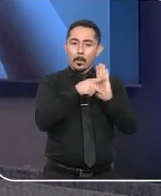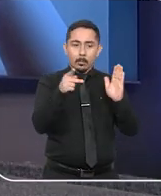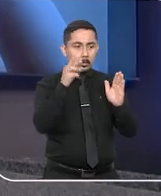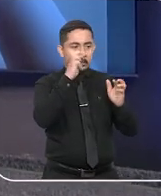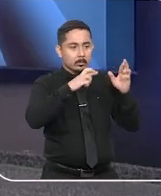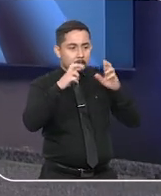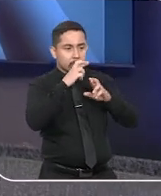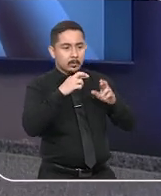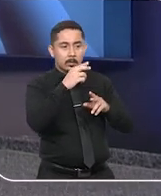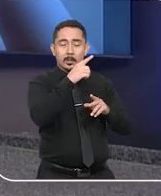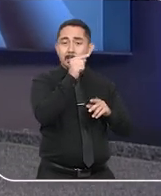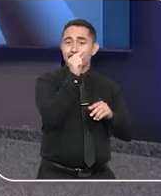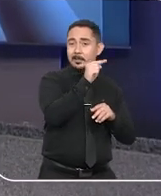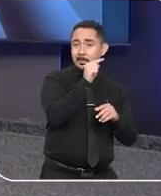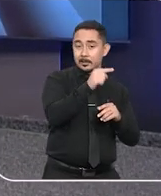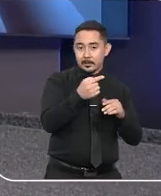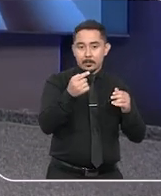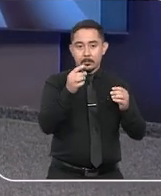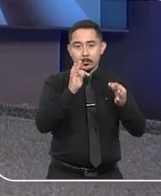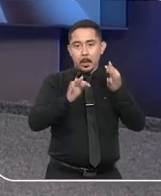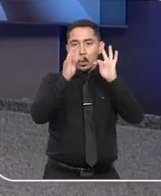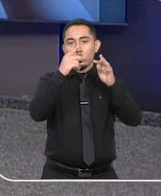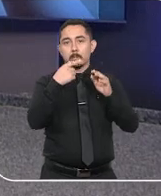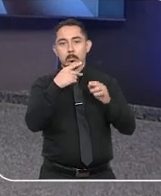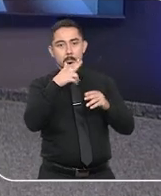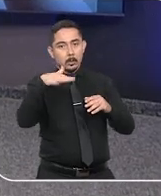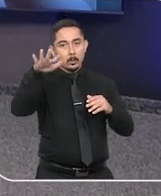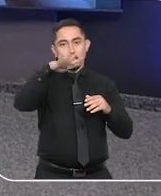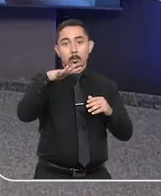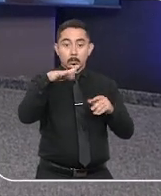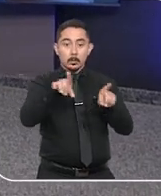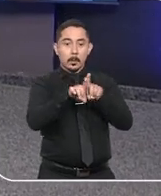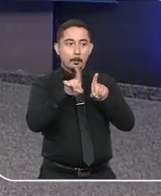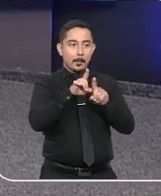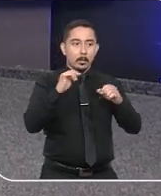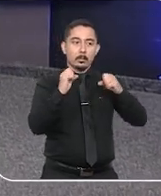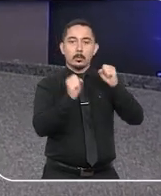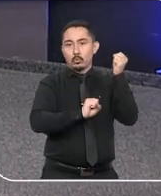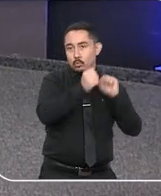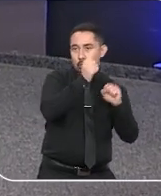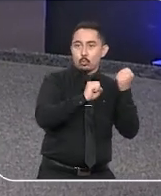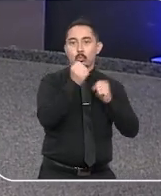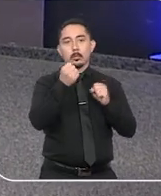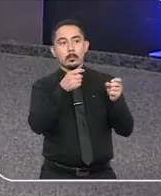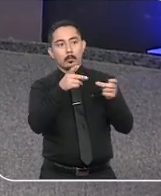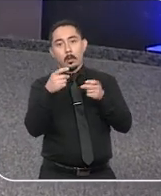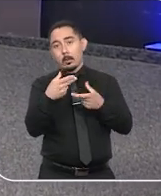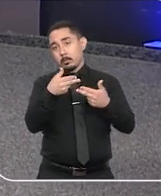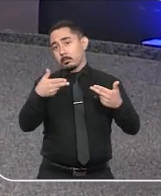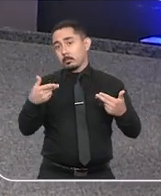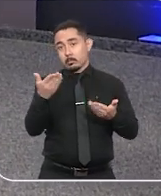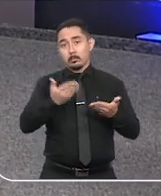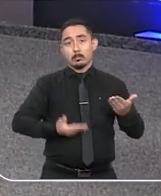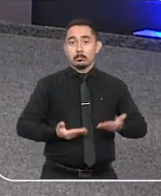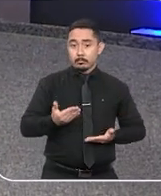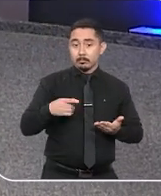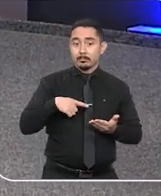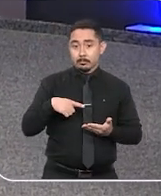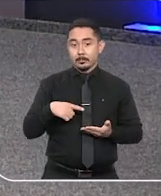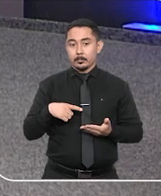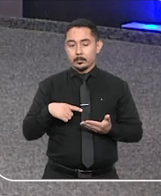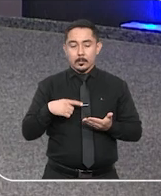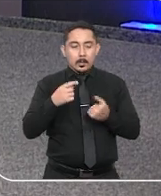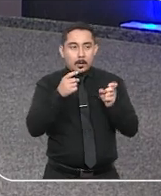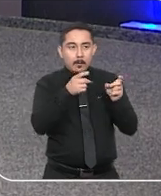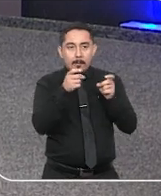Comércio Eletrônico Nacional do Ministério do Desenvolvimento, Indústria, Comércio e Serviços. E quanto